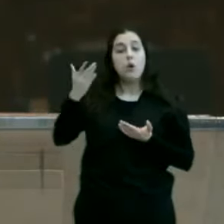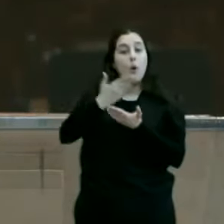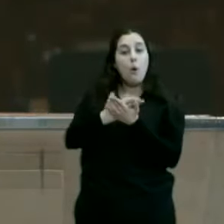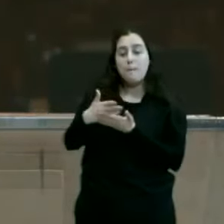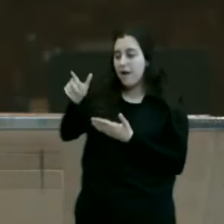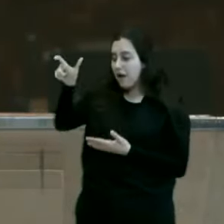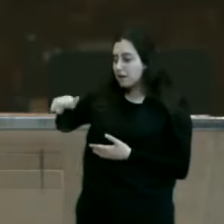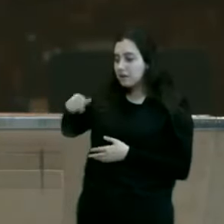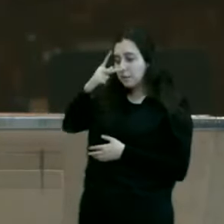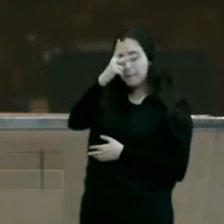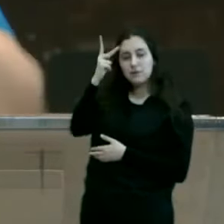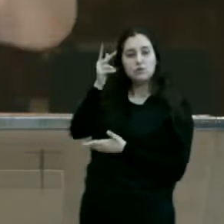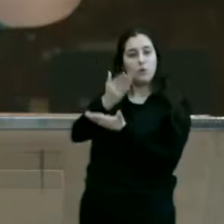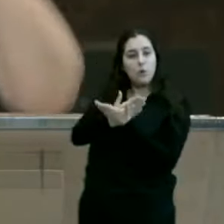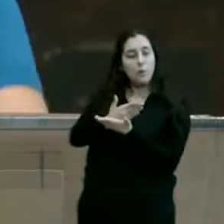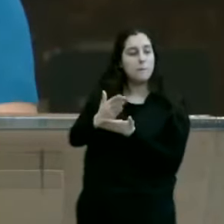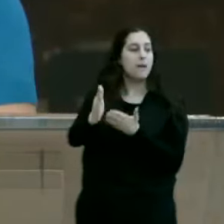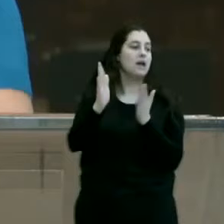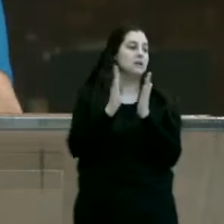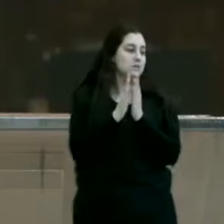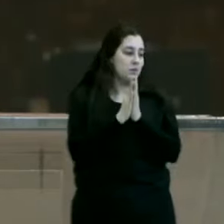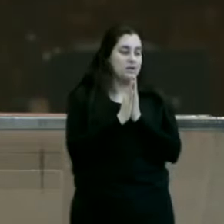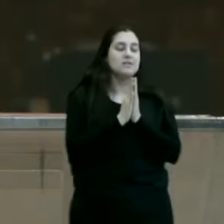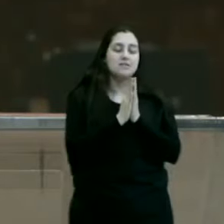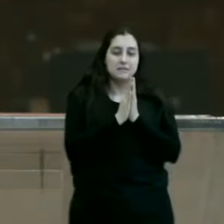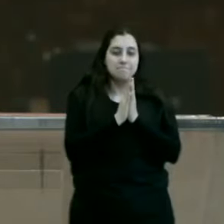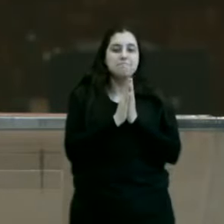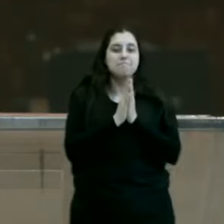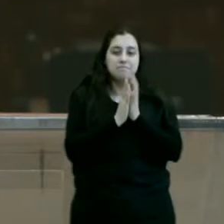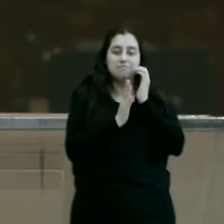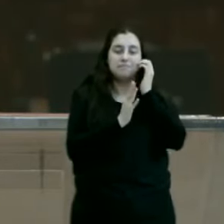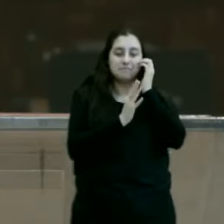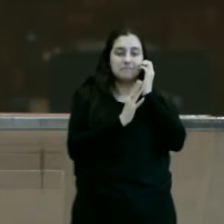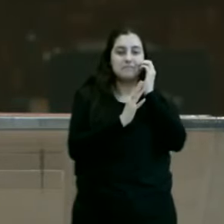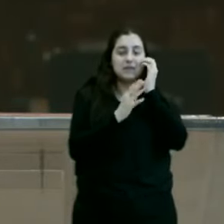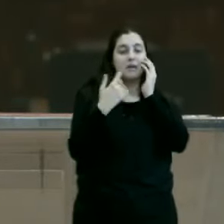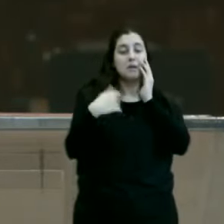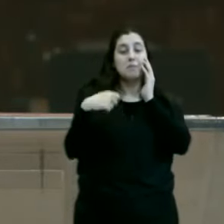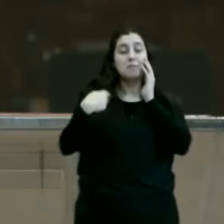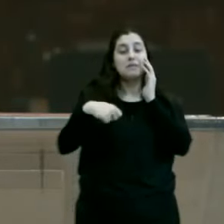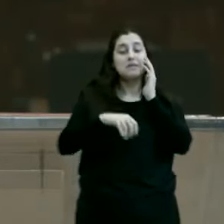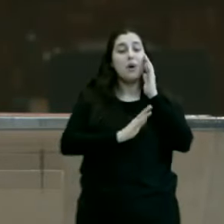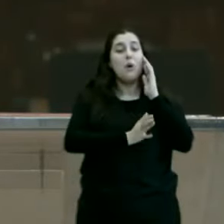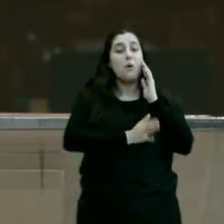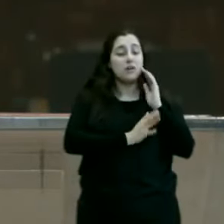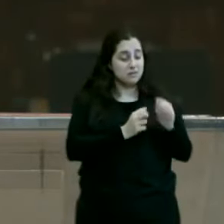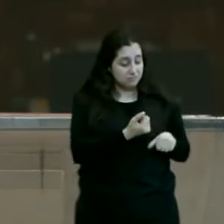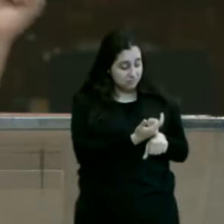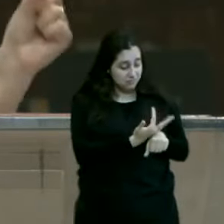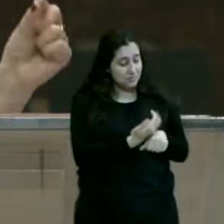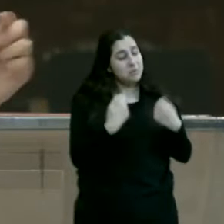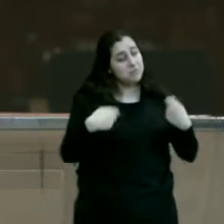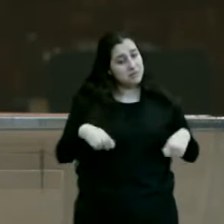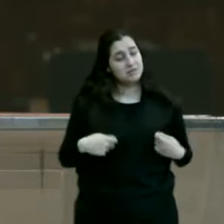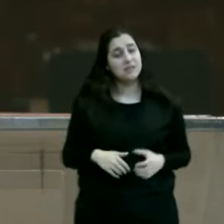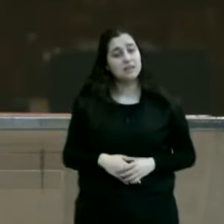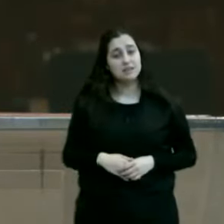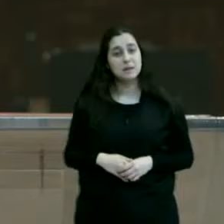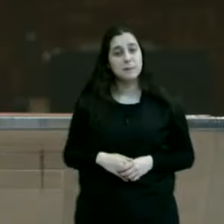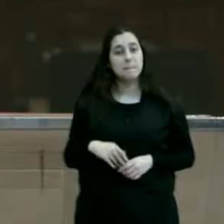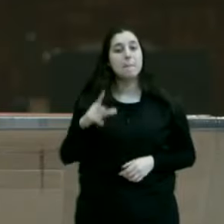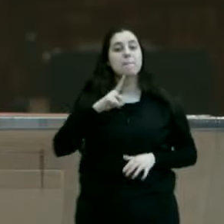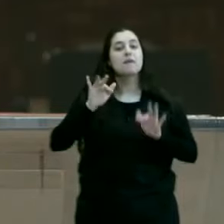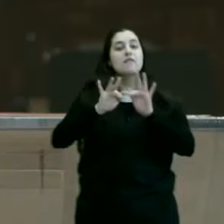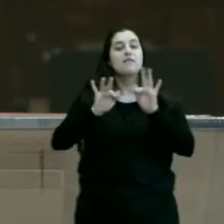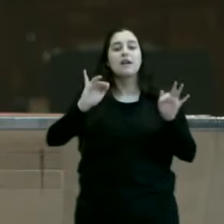Tudo começa com oração. Estes homens deixaram o seu coração queimar. E sabe o que é interessante? Eu achei uma frase de